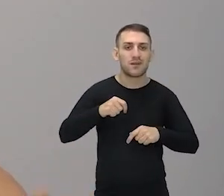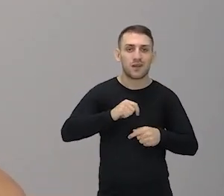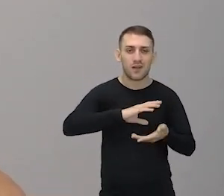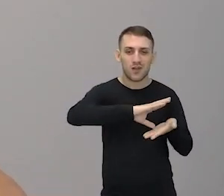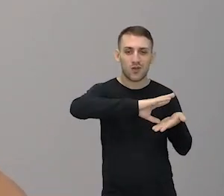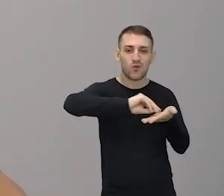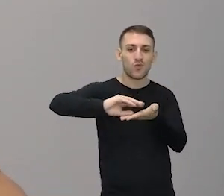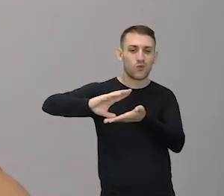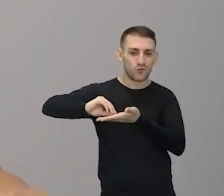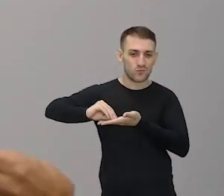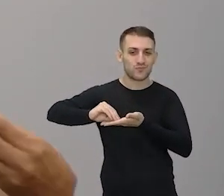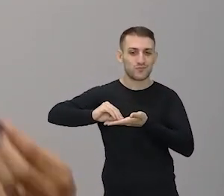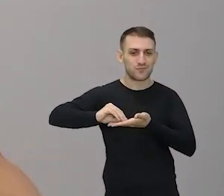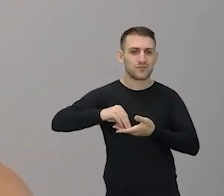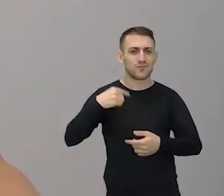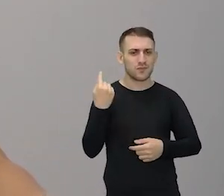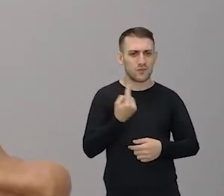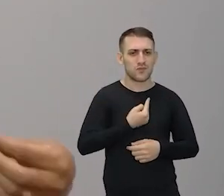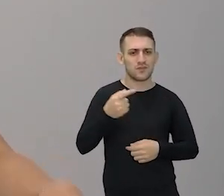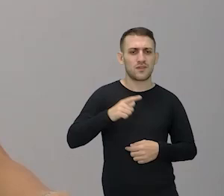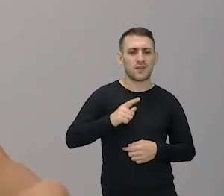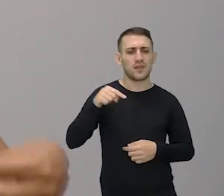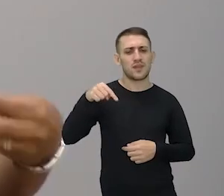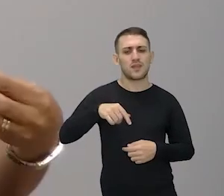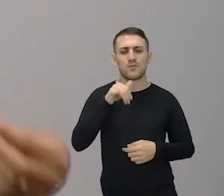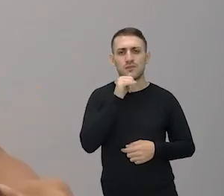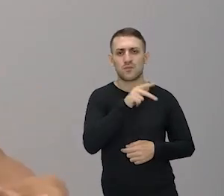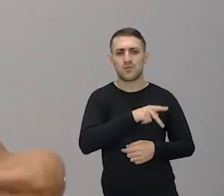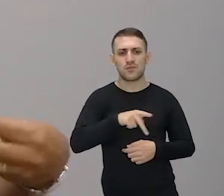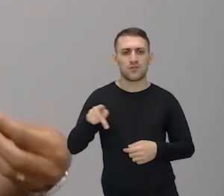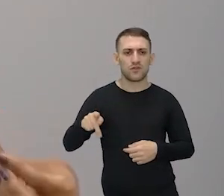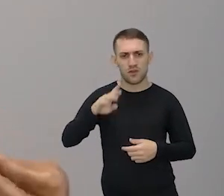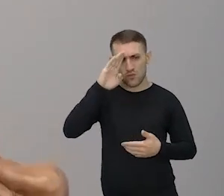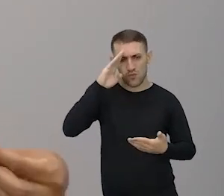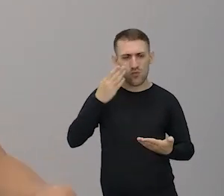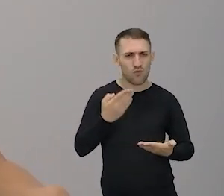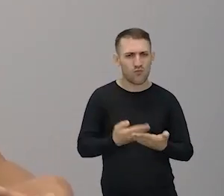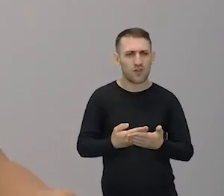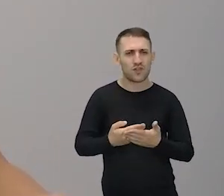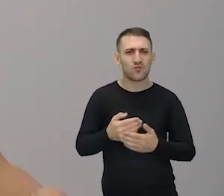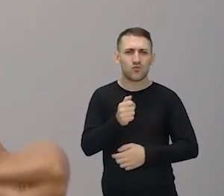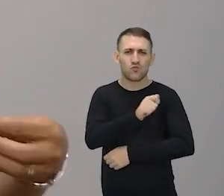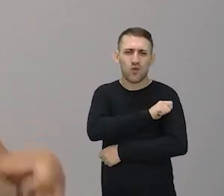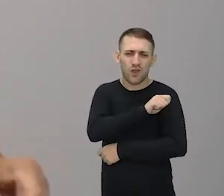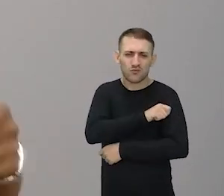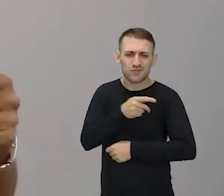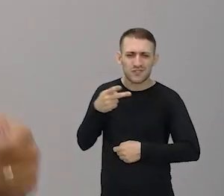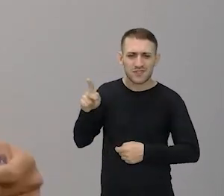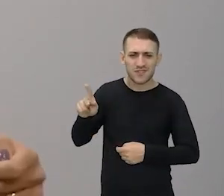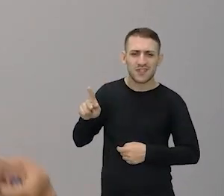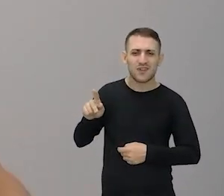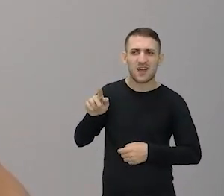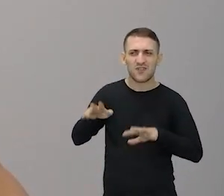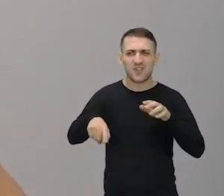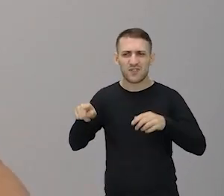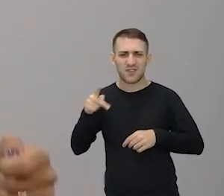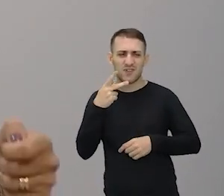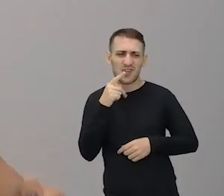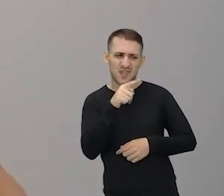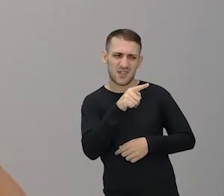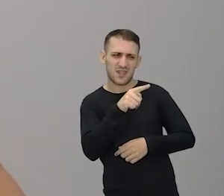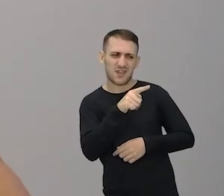né? Então, assim, a gente traz isso, professor, confie no seu aluno, né? Esse aluno que você acha que é